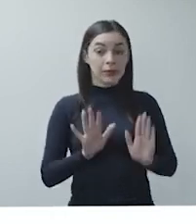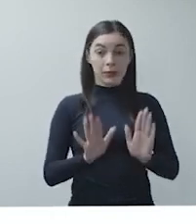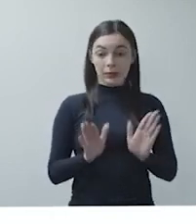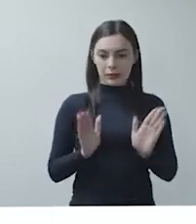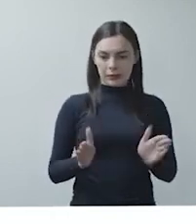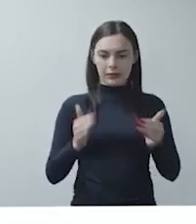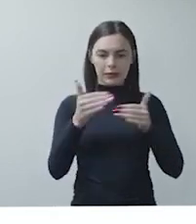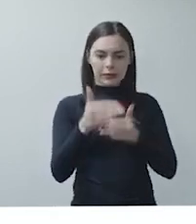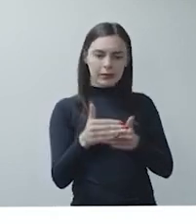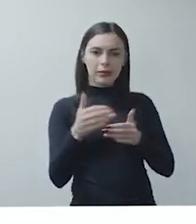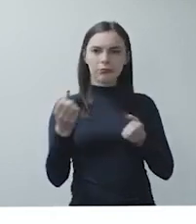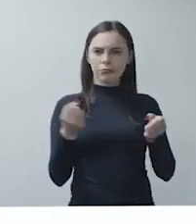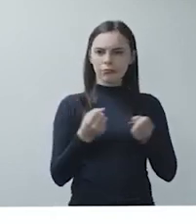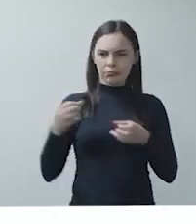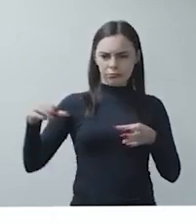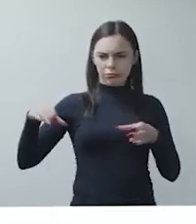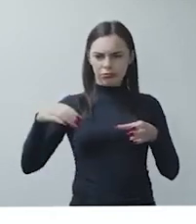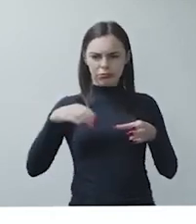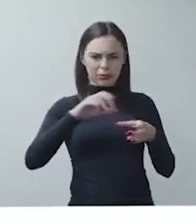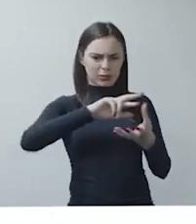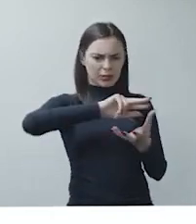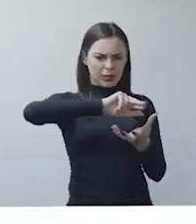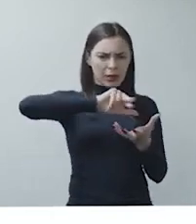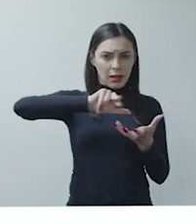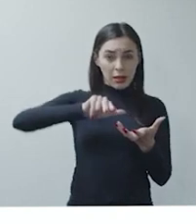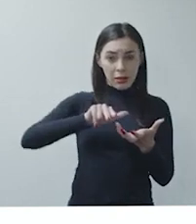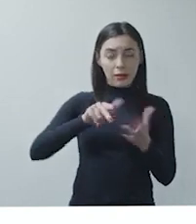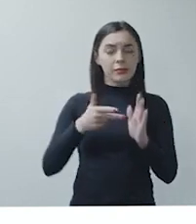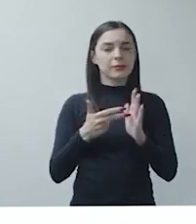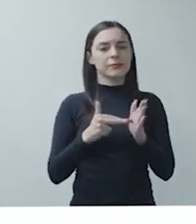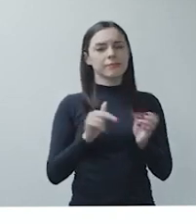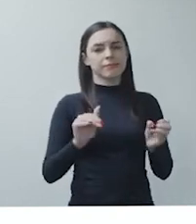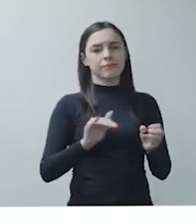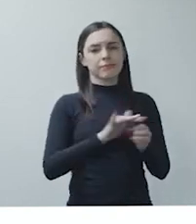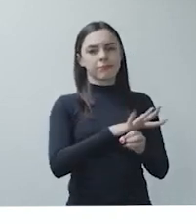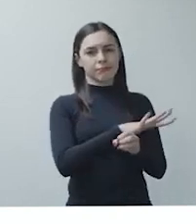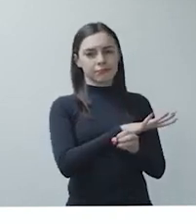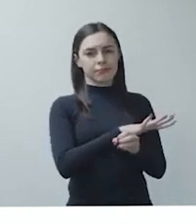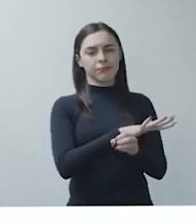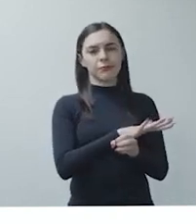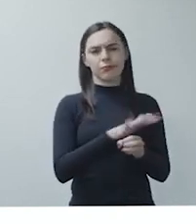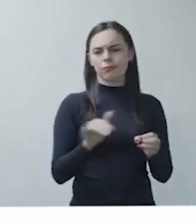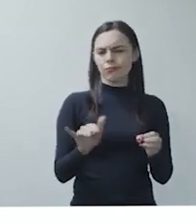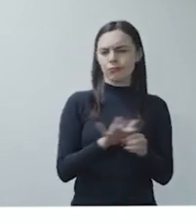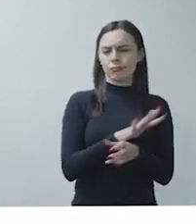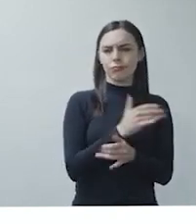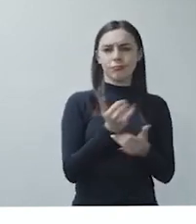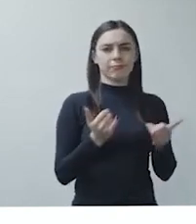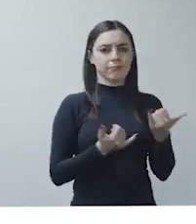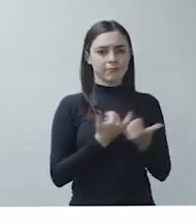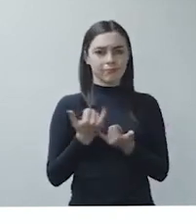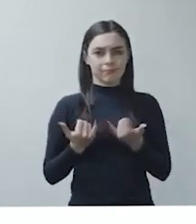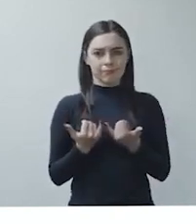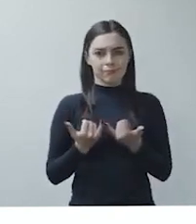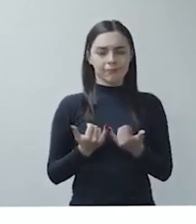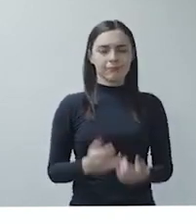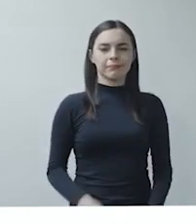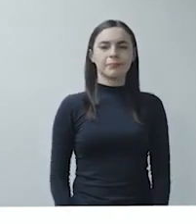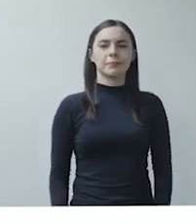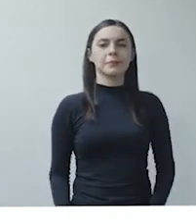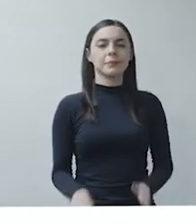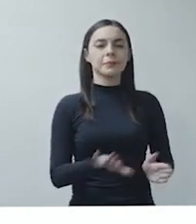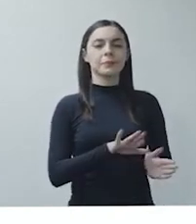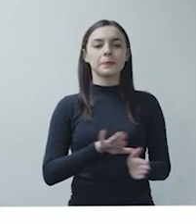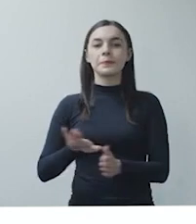com um monte de carrinho aqui, ela porque está cheia. A caixa está cheia de brinquedos. Próximo